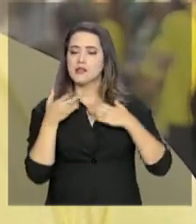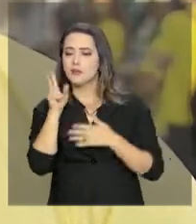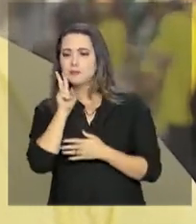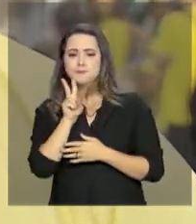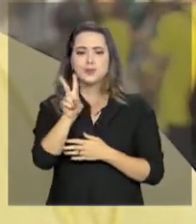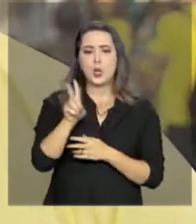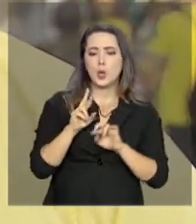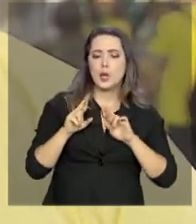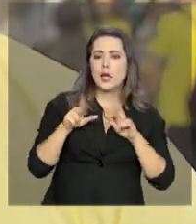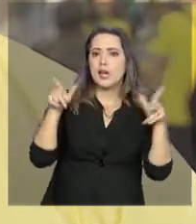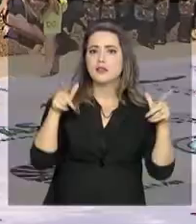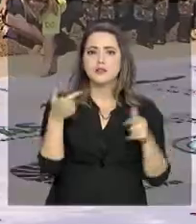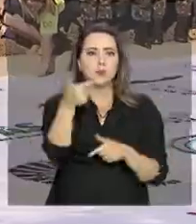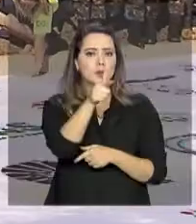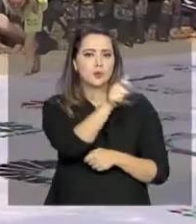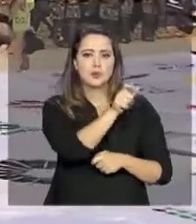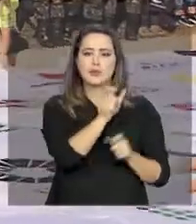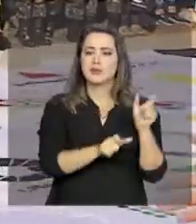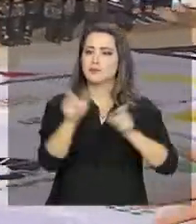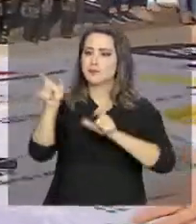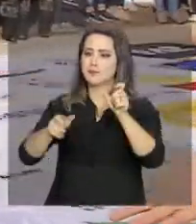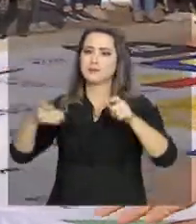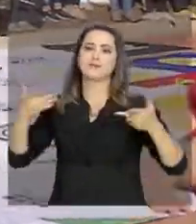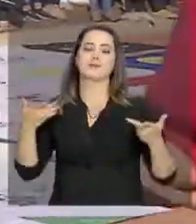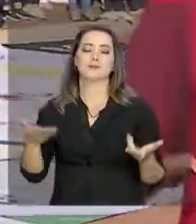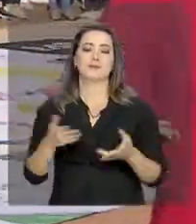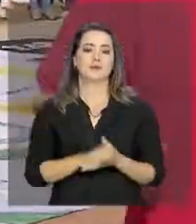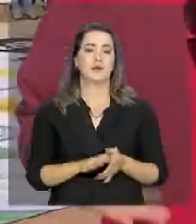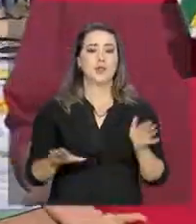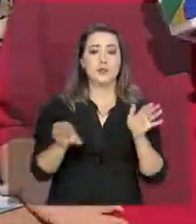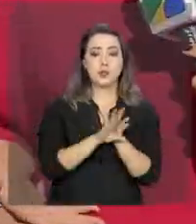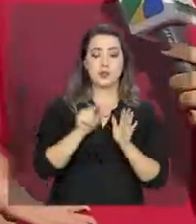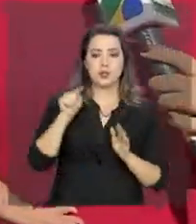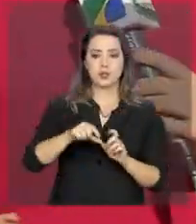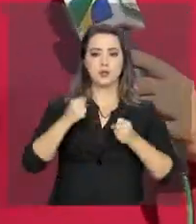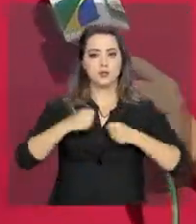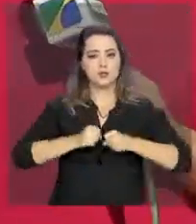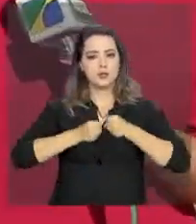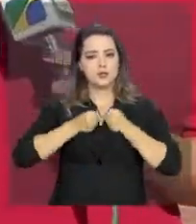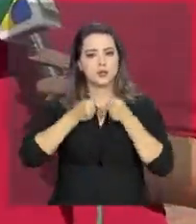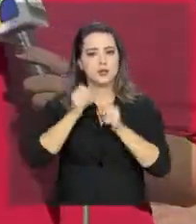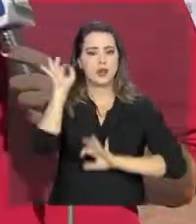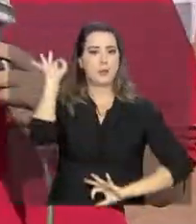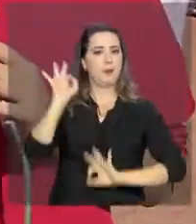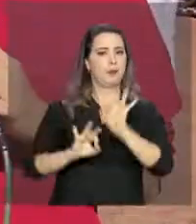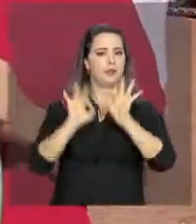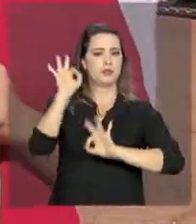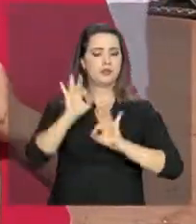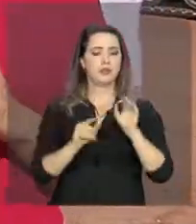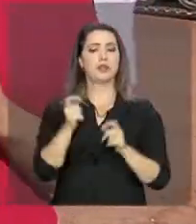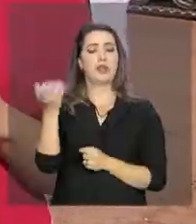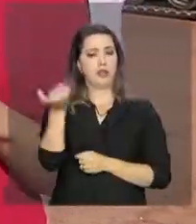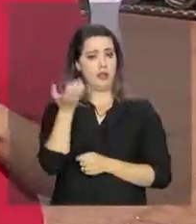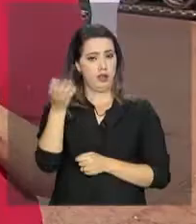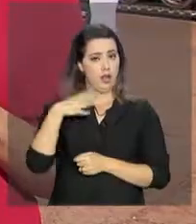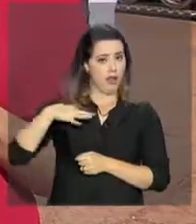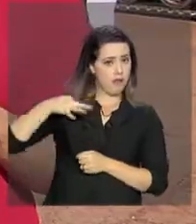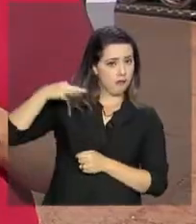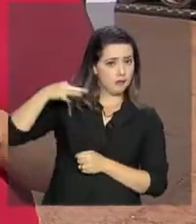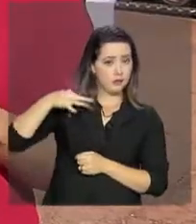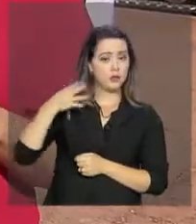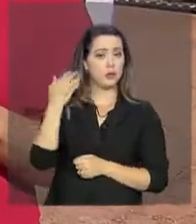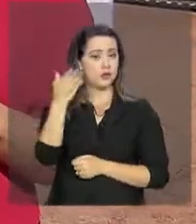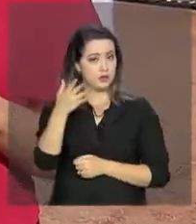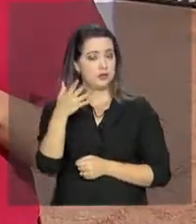olhar diferenciado para o outro. Para chegar até aqui é preciso empenho e planejamento. Quem quer ser voluntário no